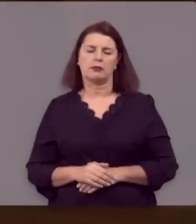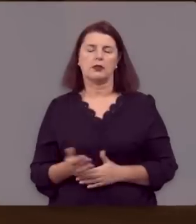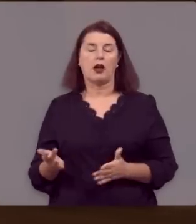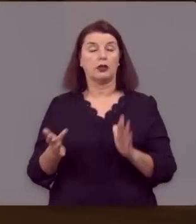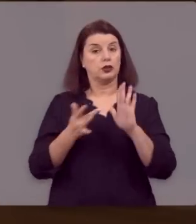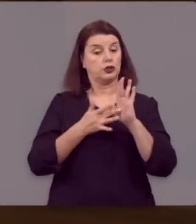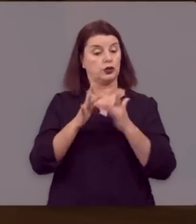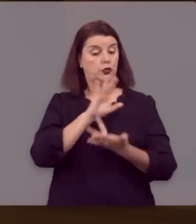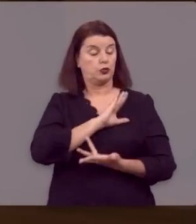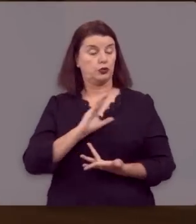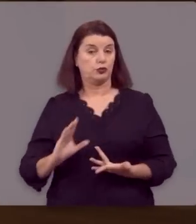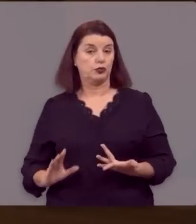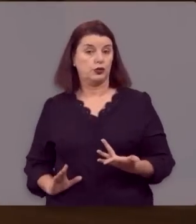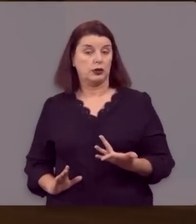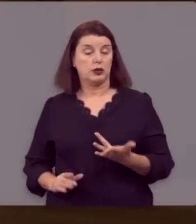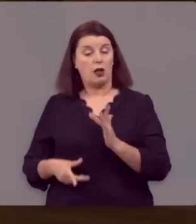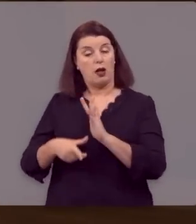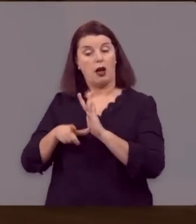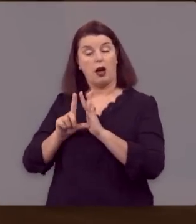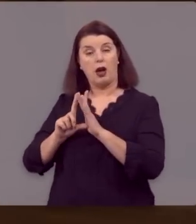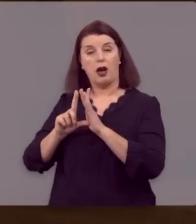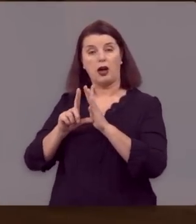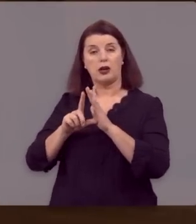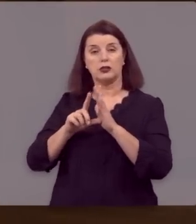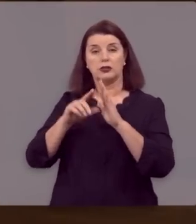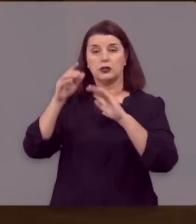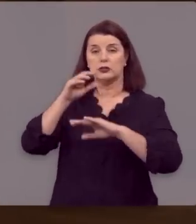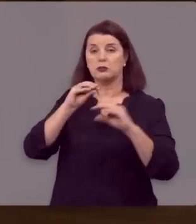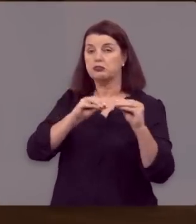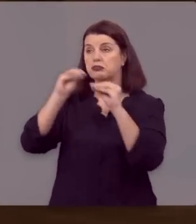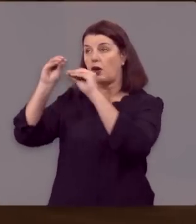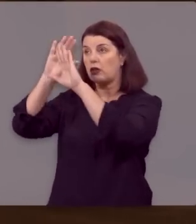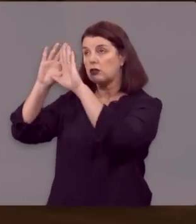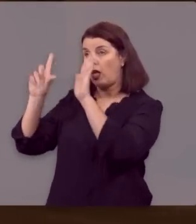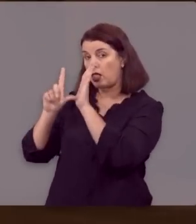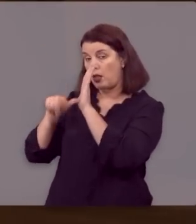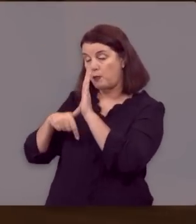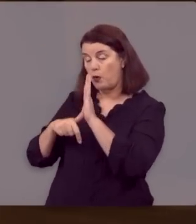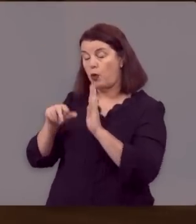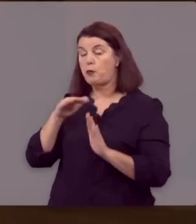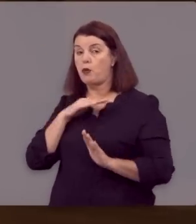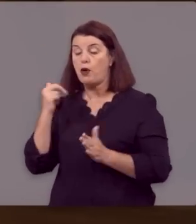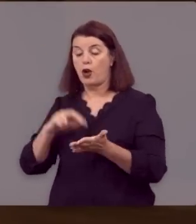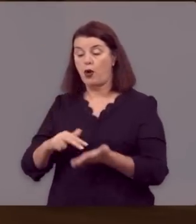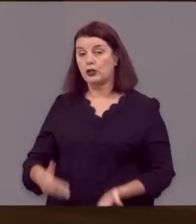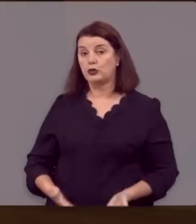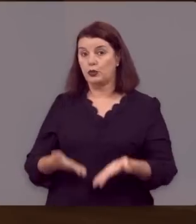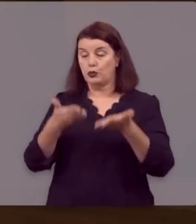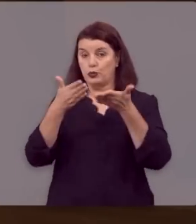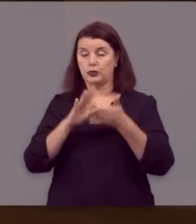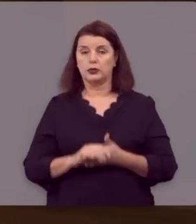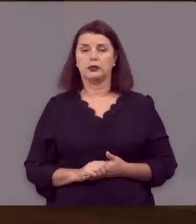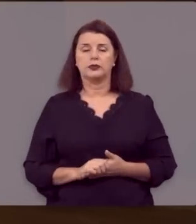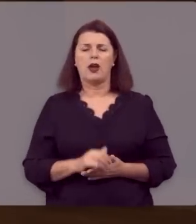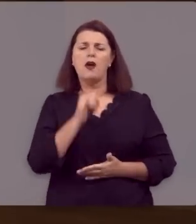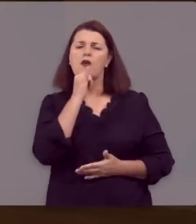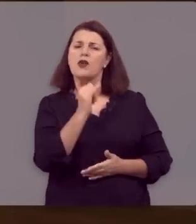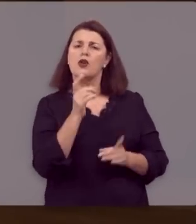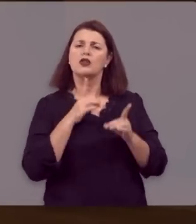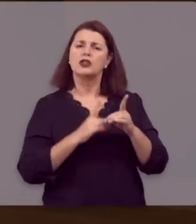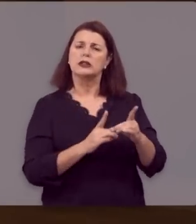Jesus Cristo, antes de subir aos céus, depois que morreu e ressuscitou, disse aos